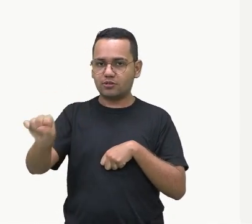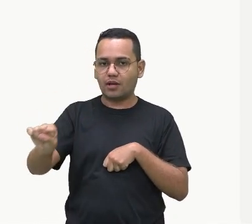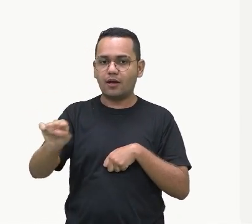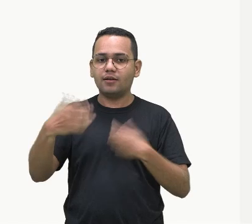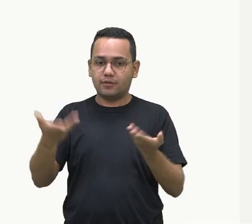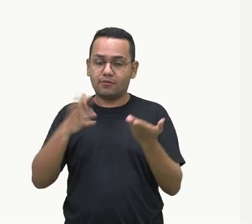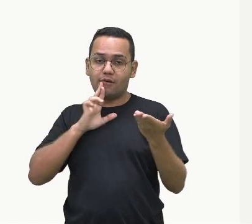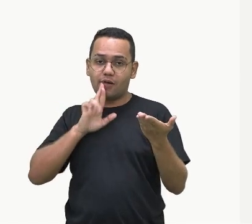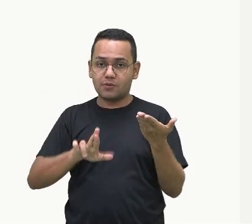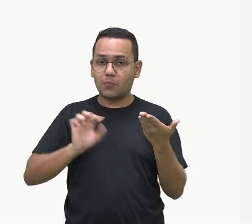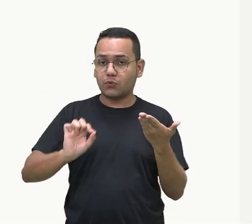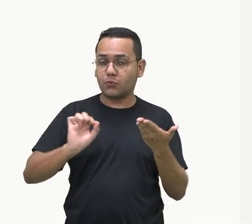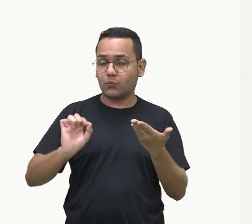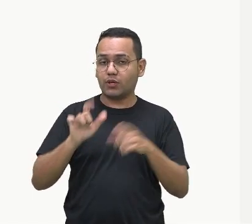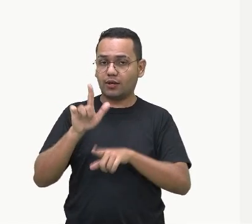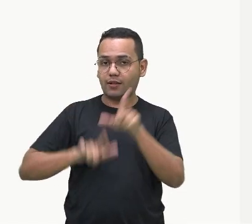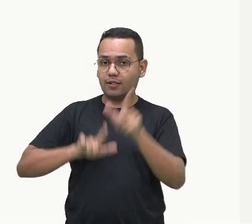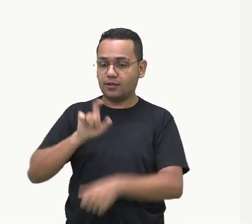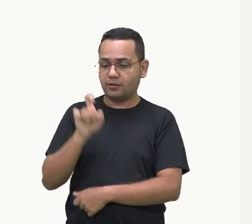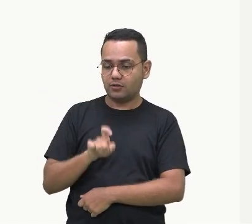meu x vale